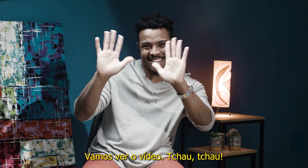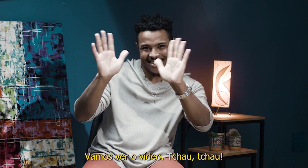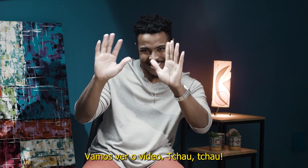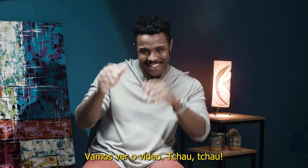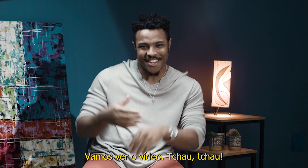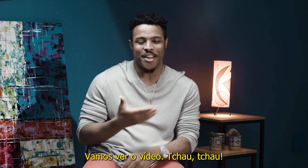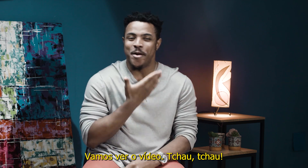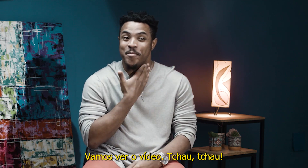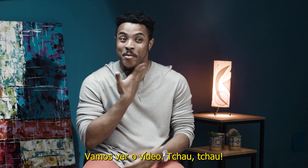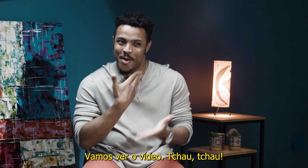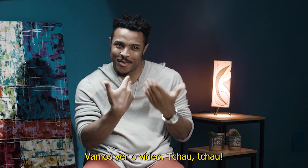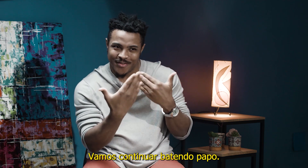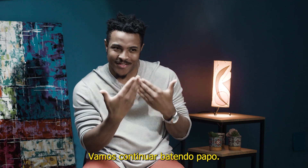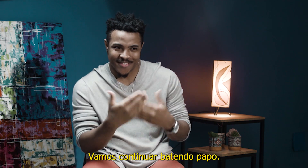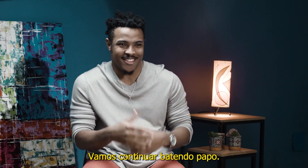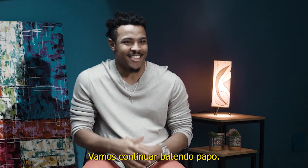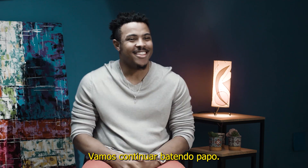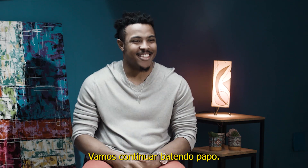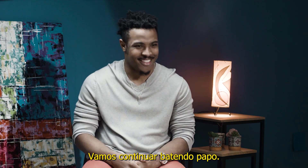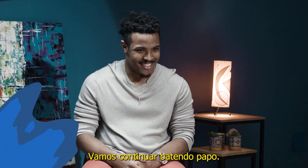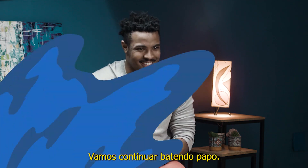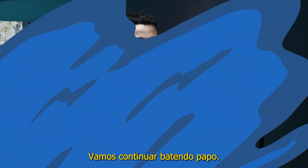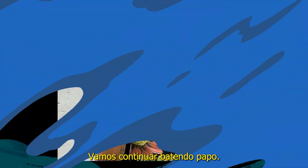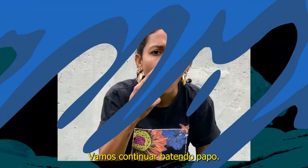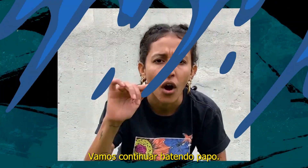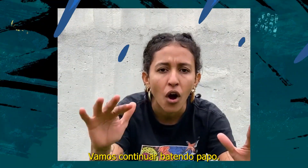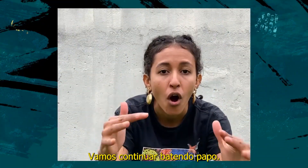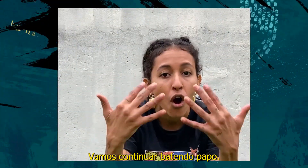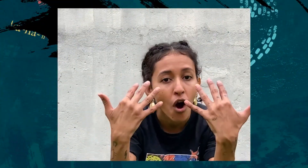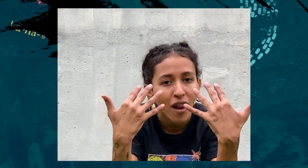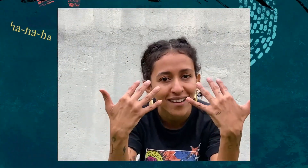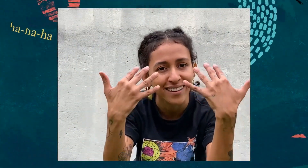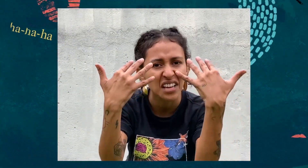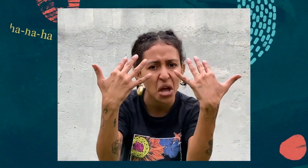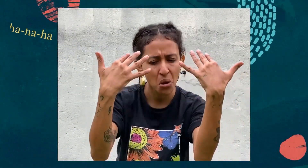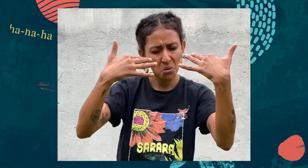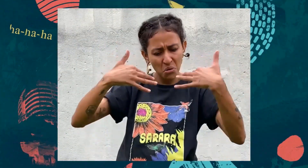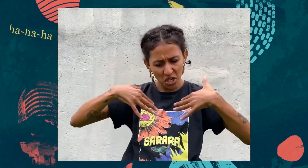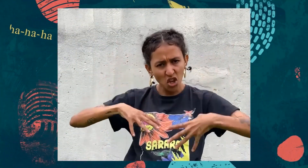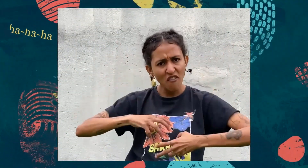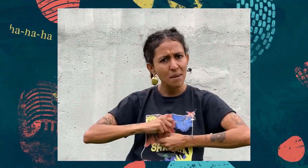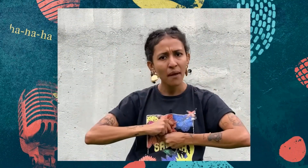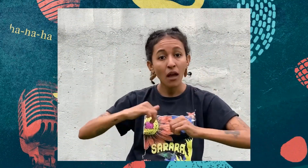ver o vídeo. Tchau, tchau. Vamos continuar batendo papo.